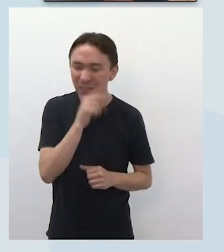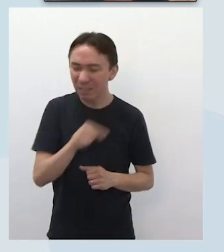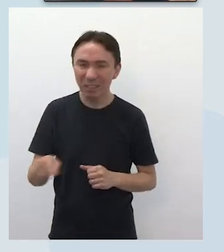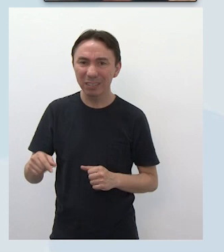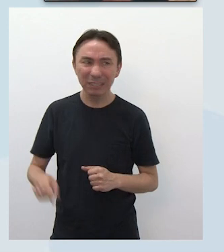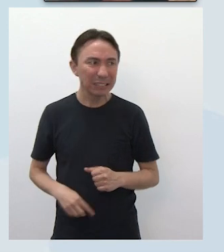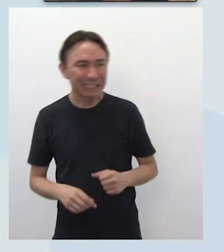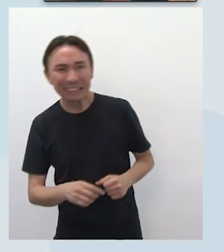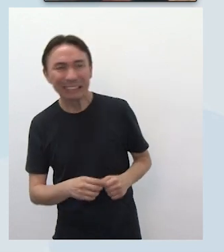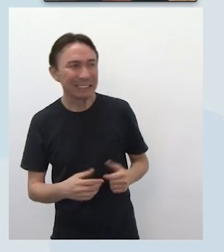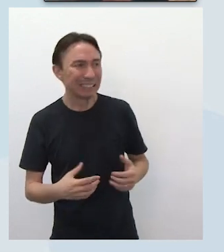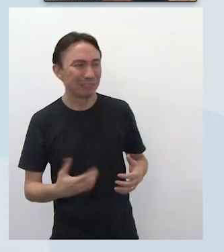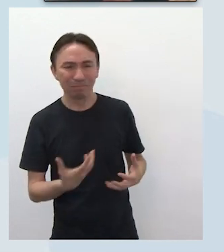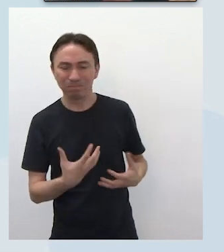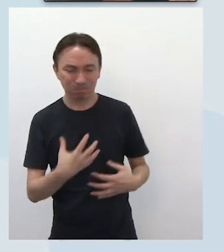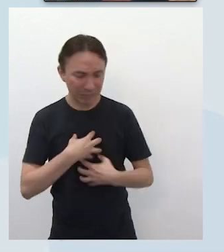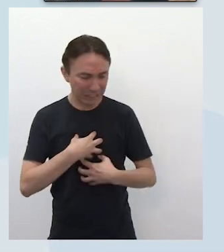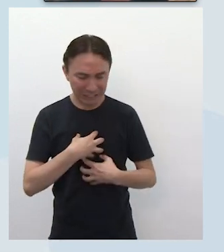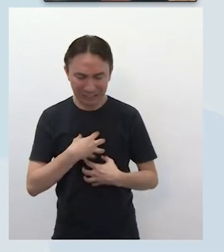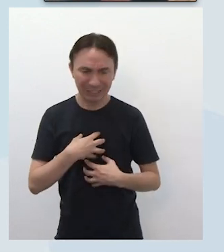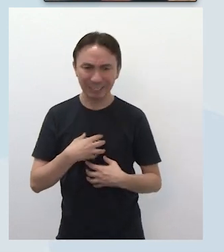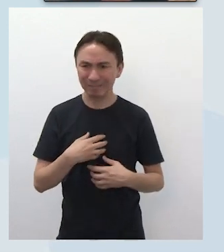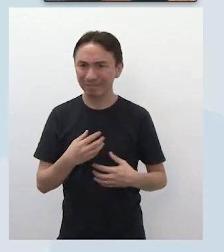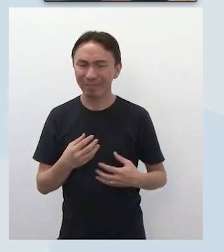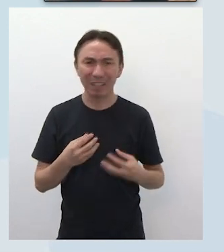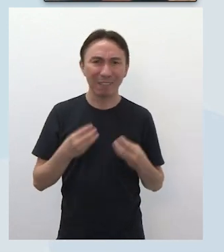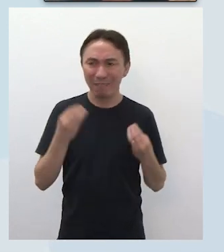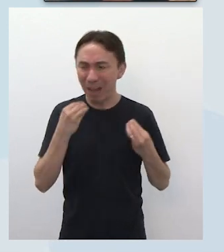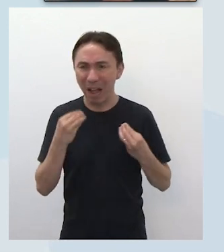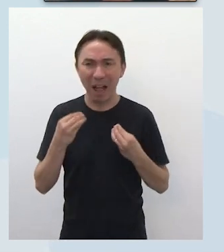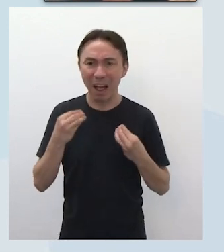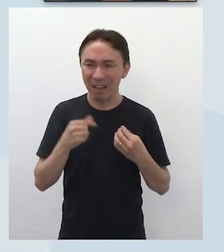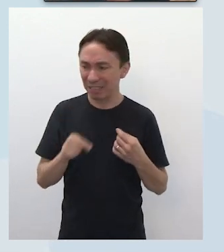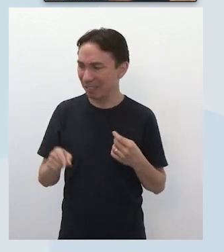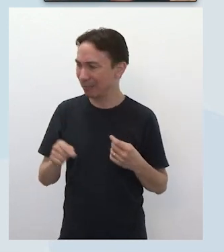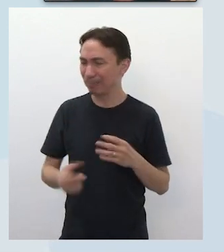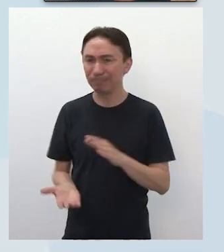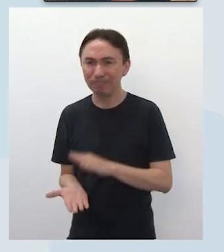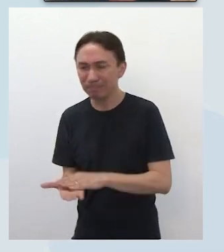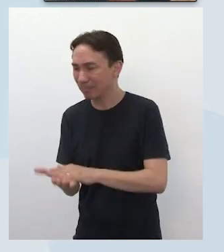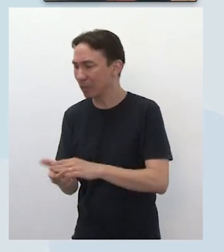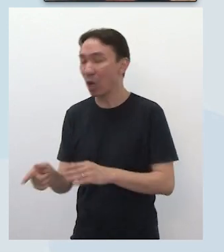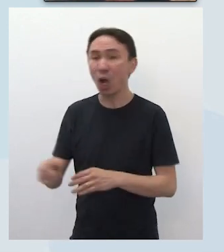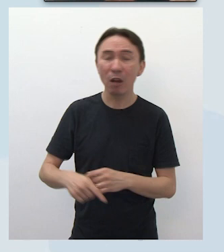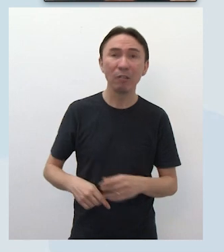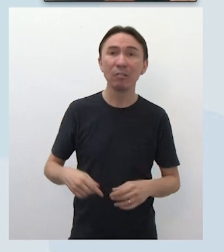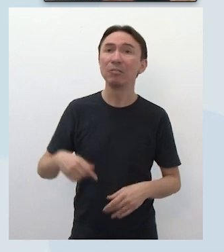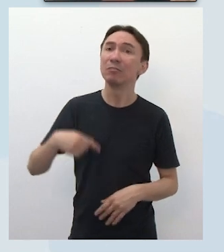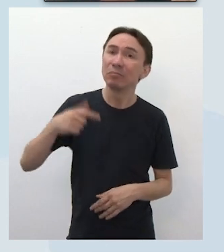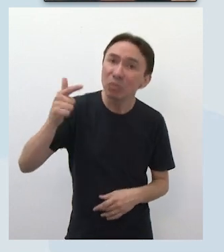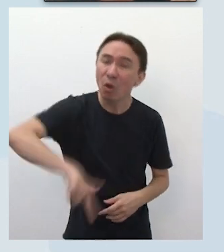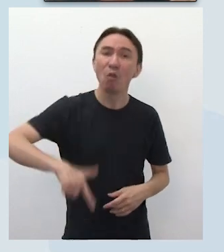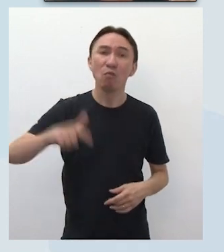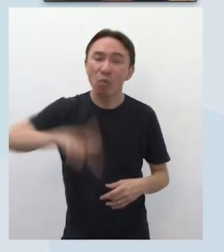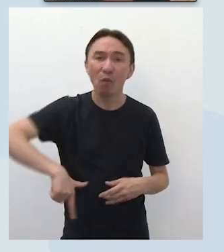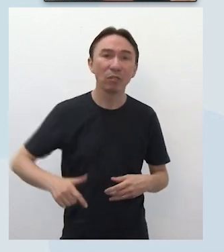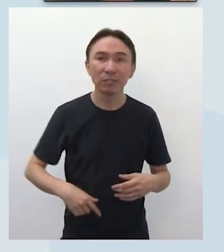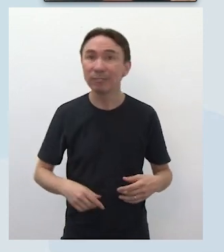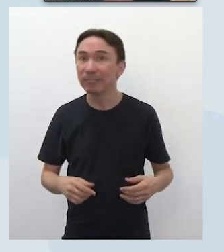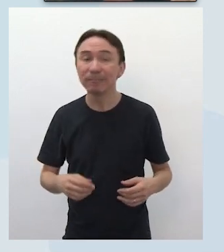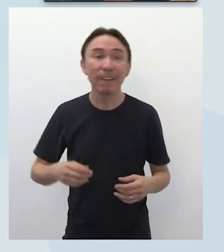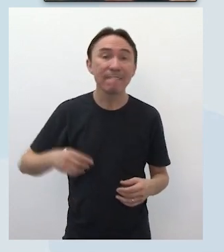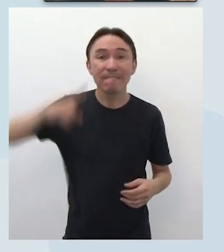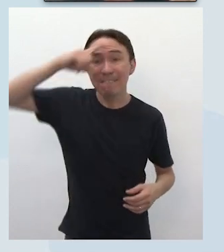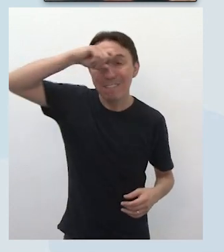insegurança, porque eu não estou encorajando para novos desafios. Né? Quem ganha o troféu de inteligente não quer perder.